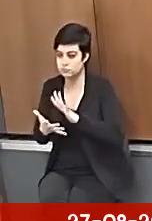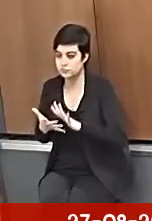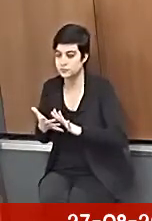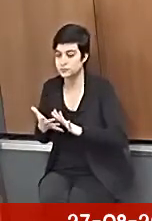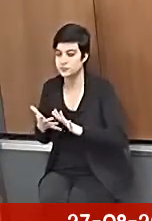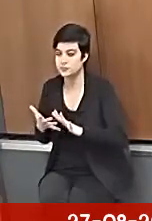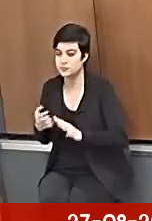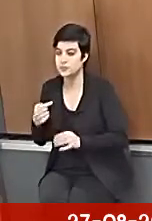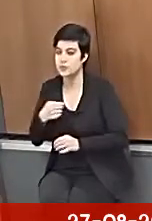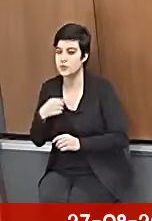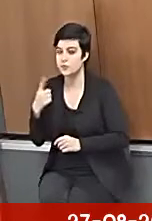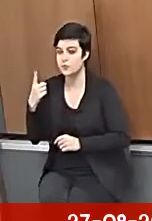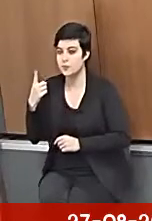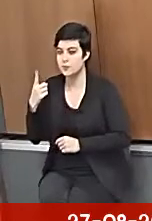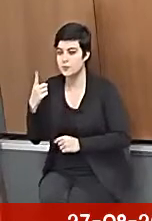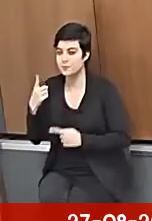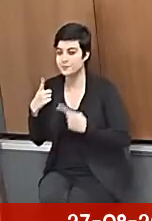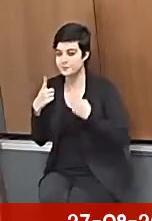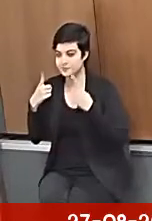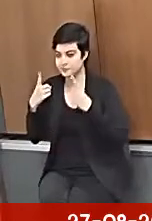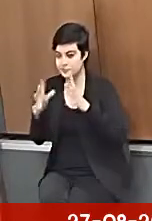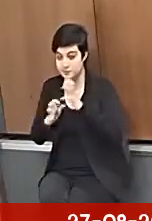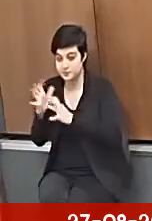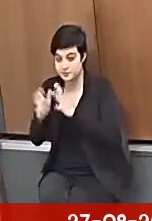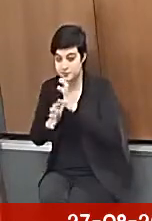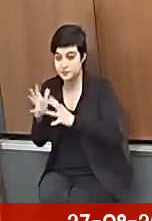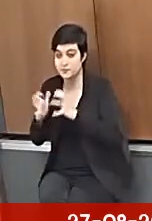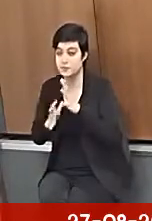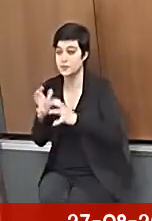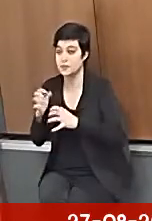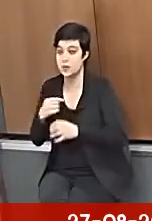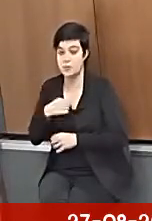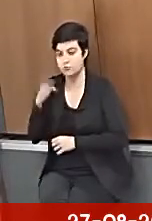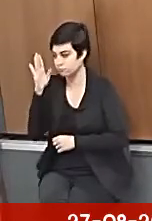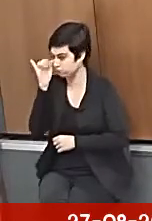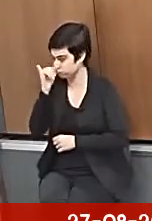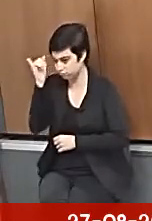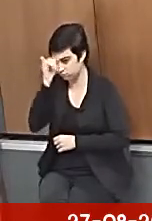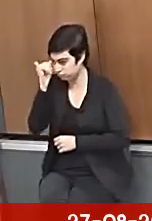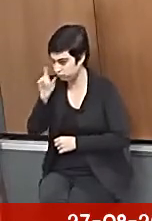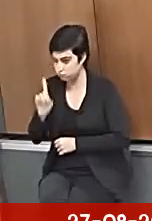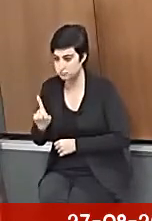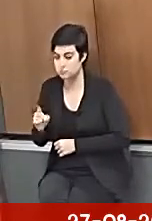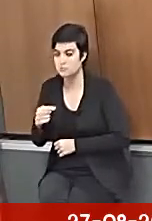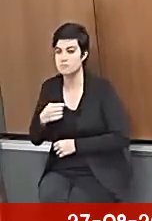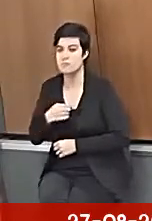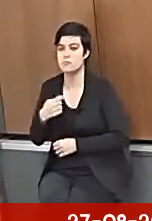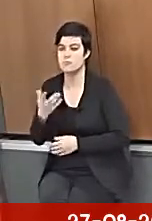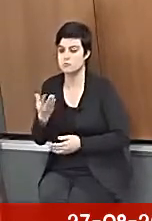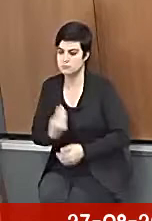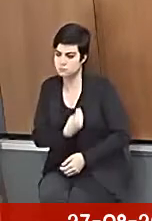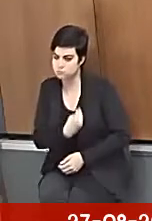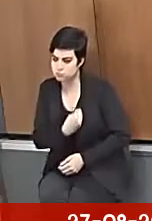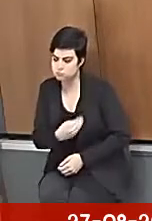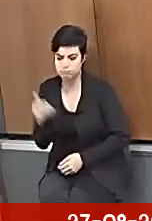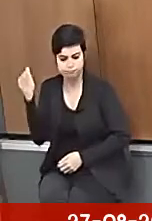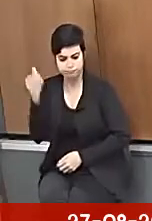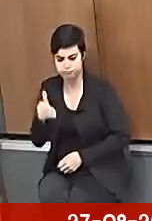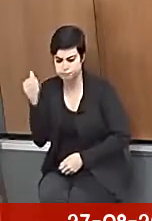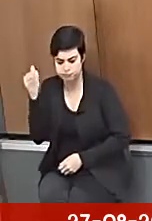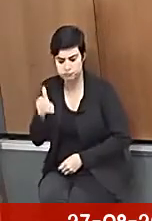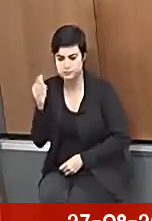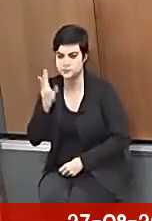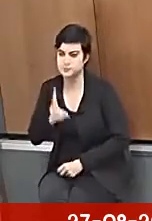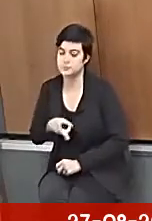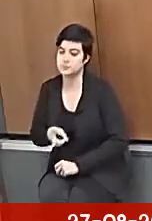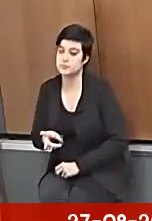eu luto né eu posso ler parecer bobo mais bobo eu não sou som empresários o publicitário né então